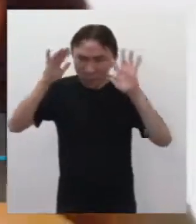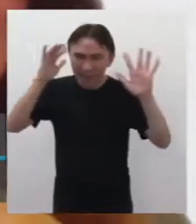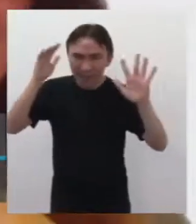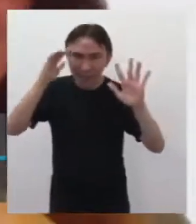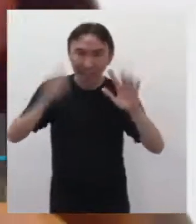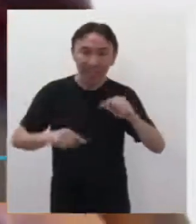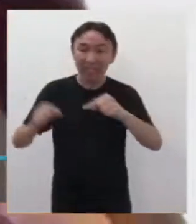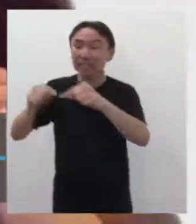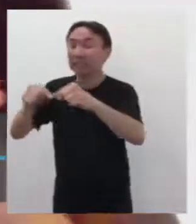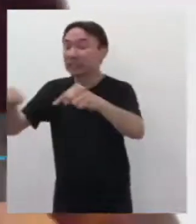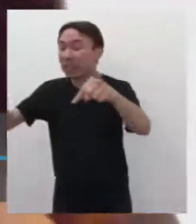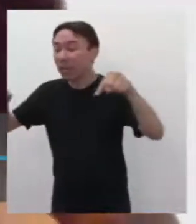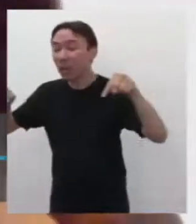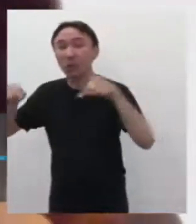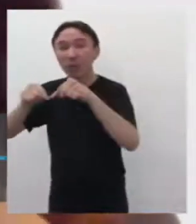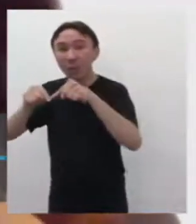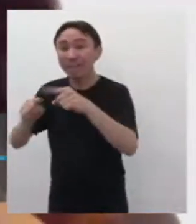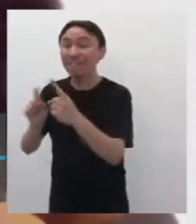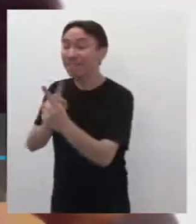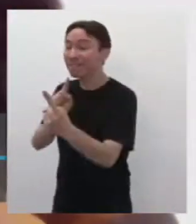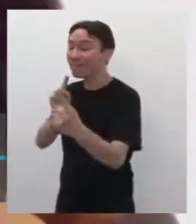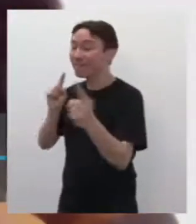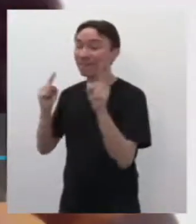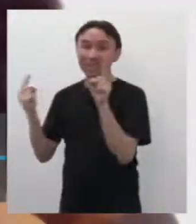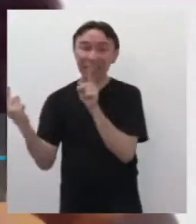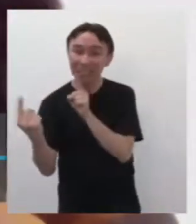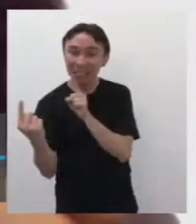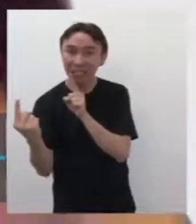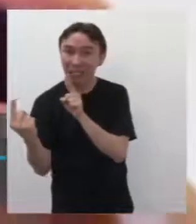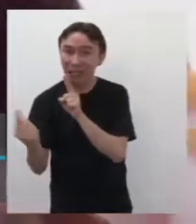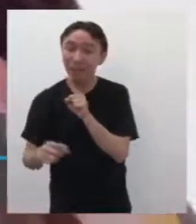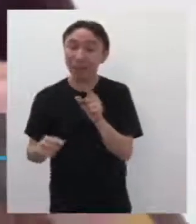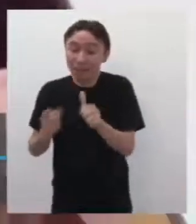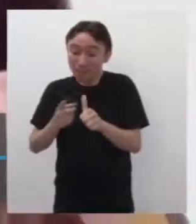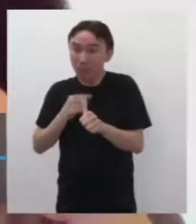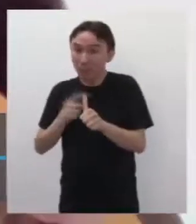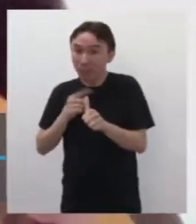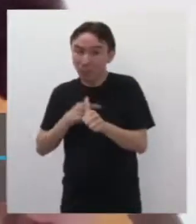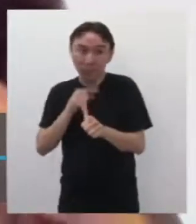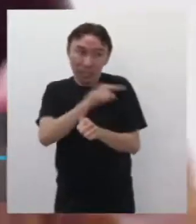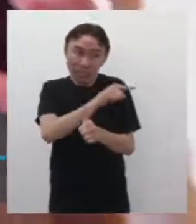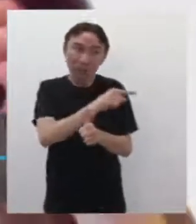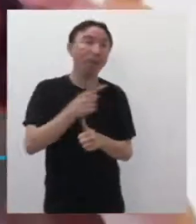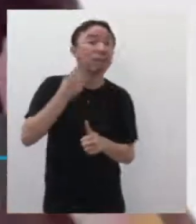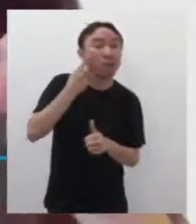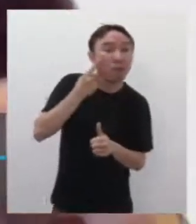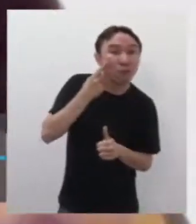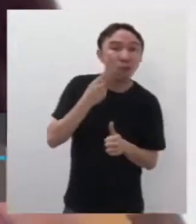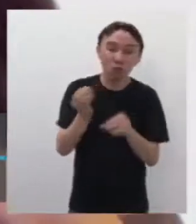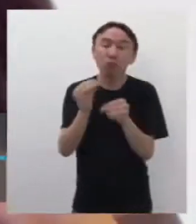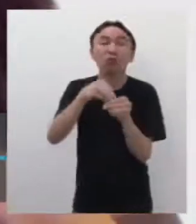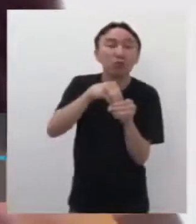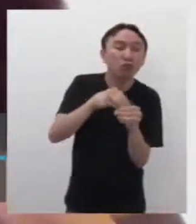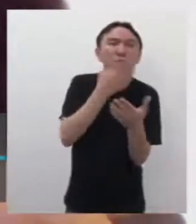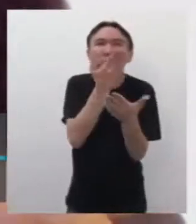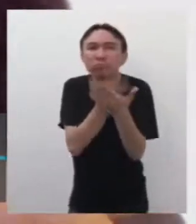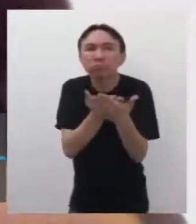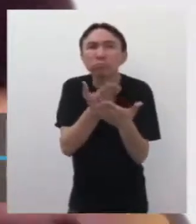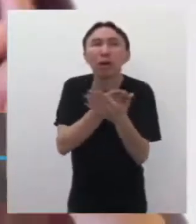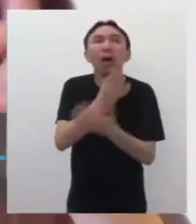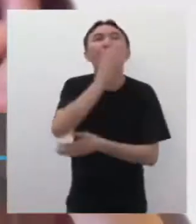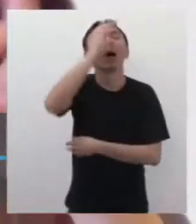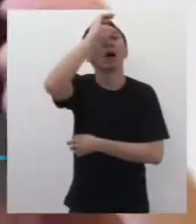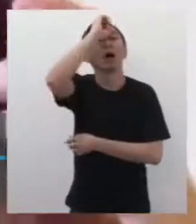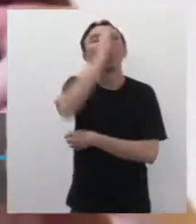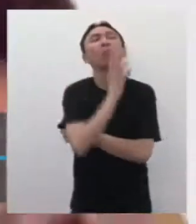invertida, entregar o conteúdo para o seu aluno antes, dar uma olhada no planejamento, seleciona quais são as aulas que você gosta